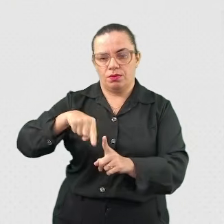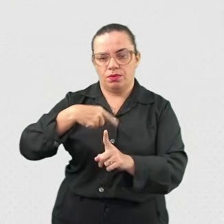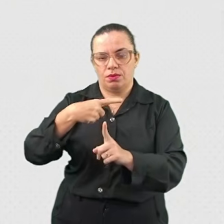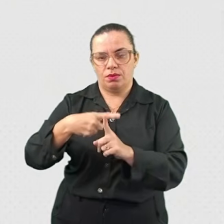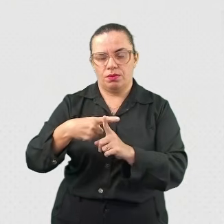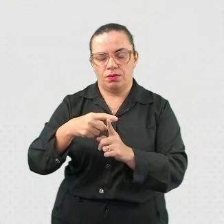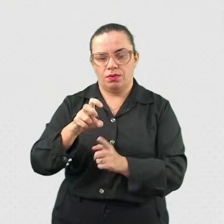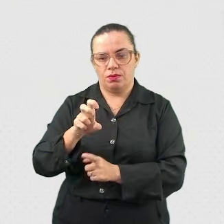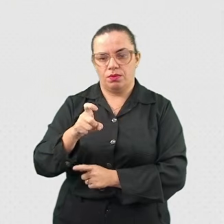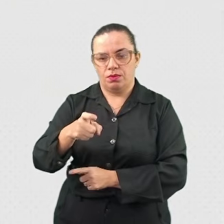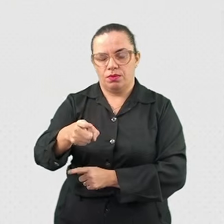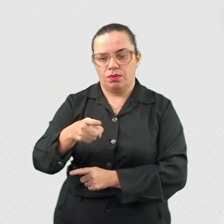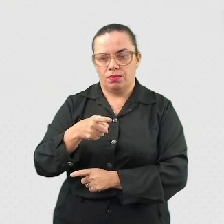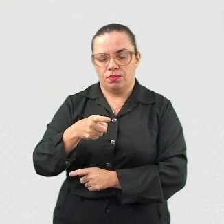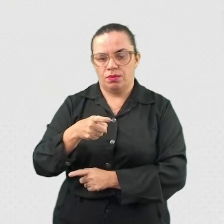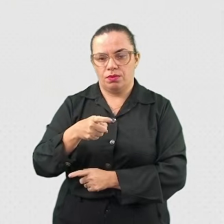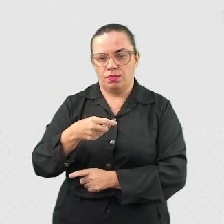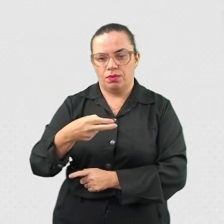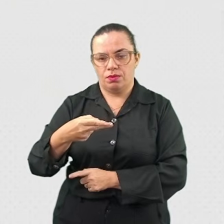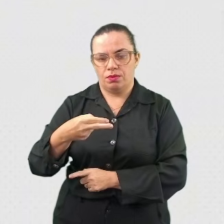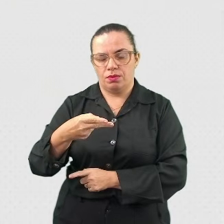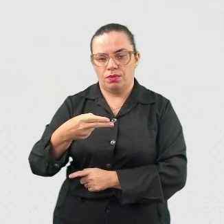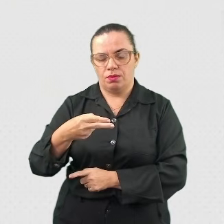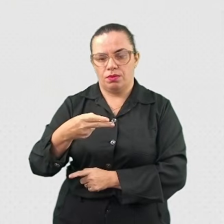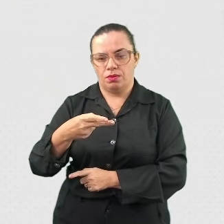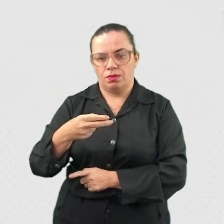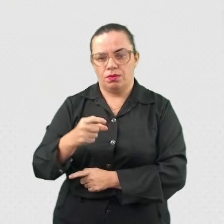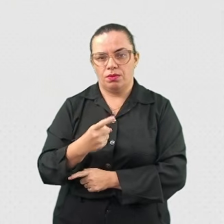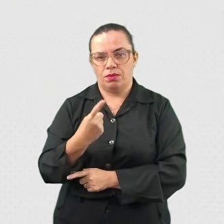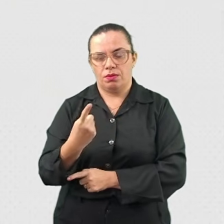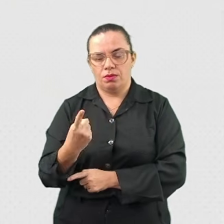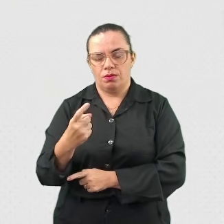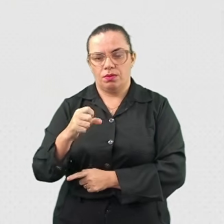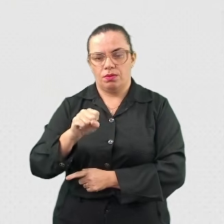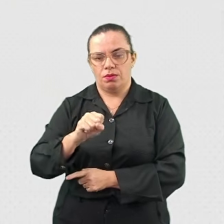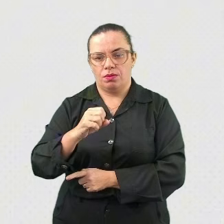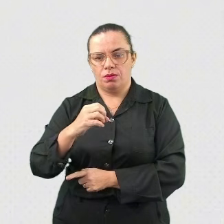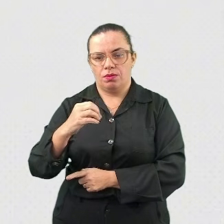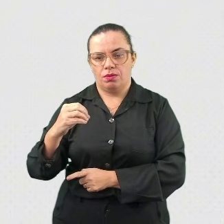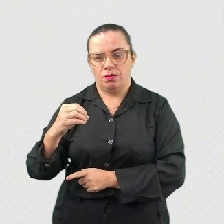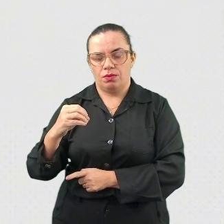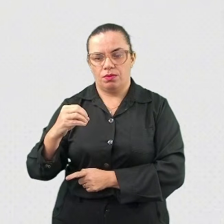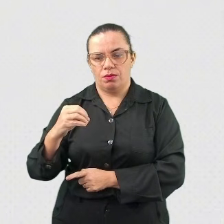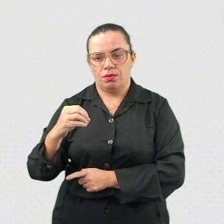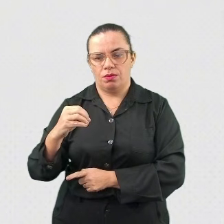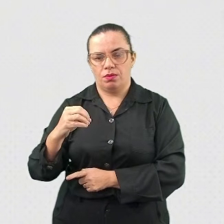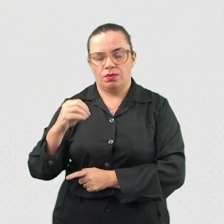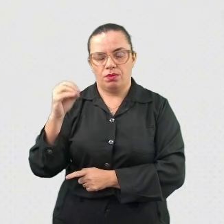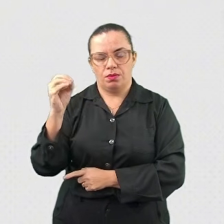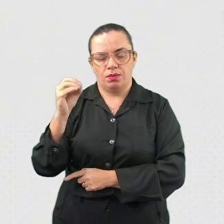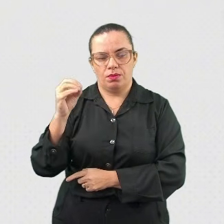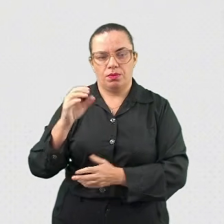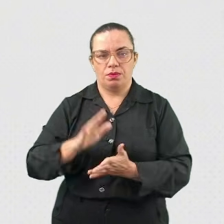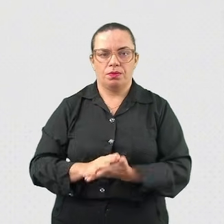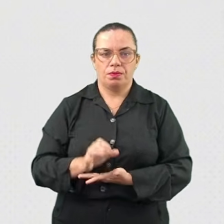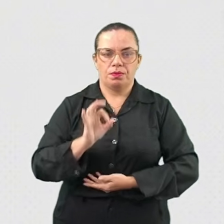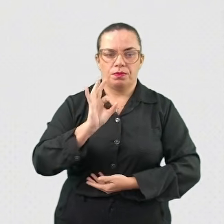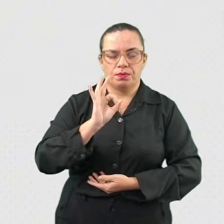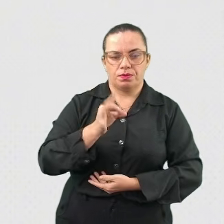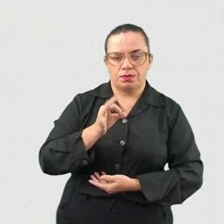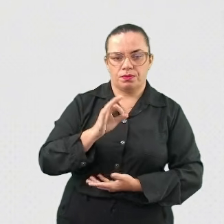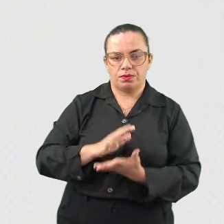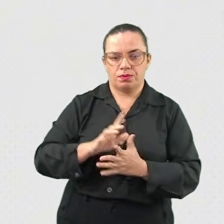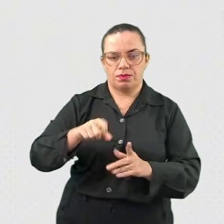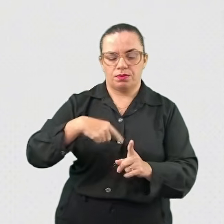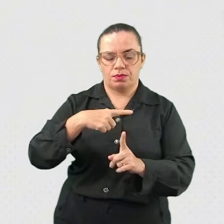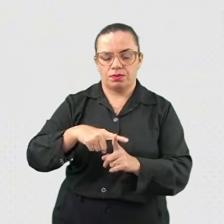5x igualar a quanto? A 180 graus, certo? A soma dos